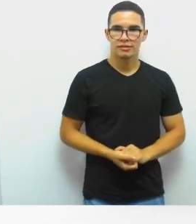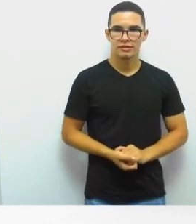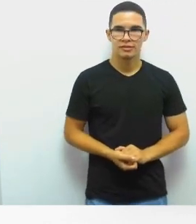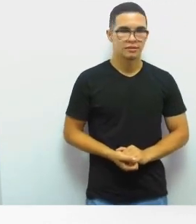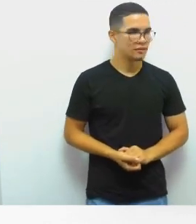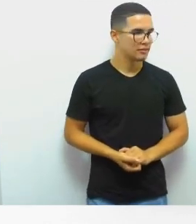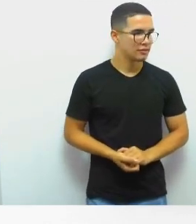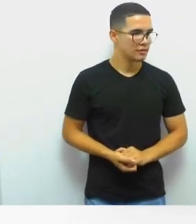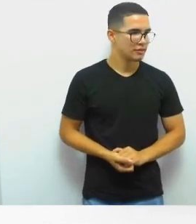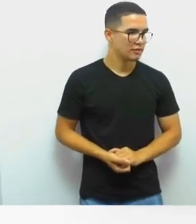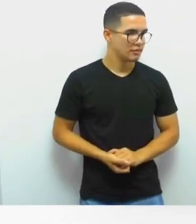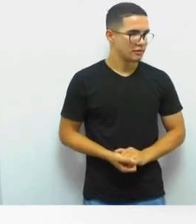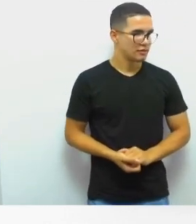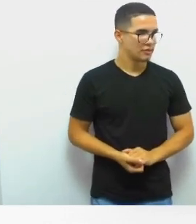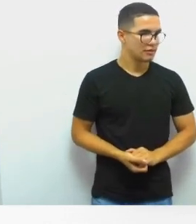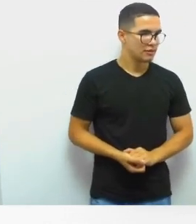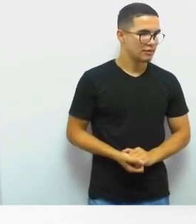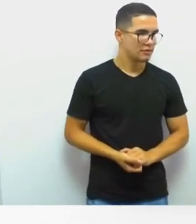Gabriela Carneiro.